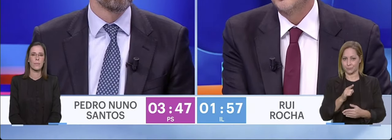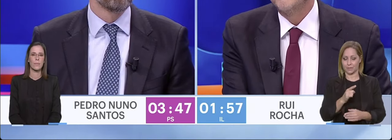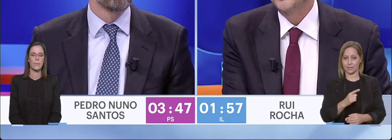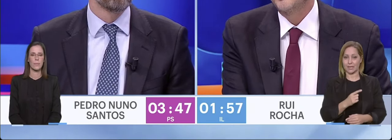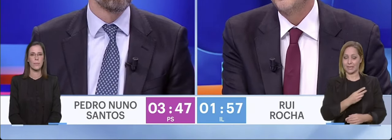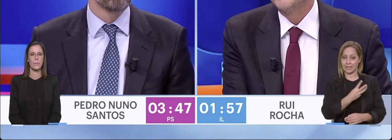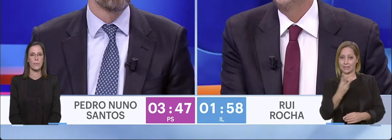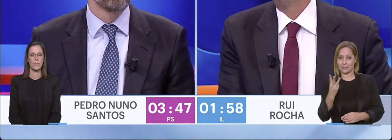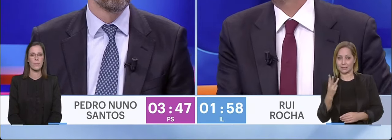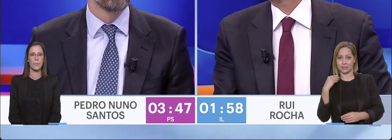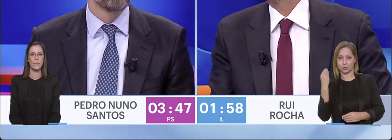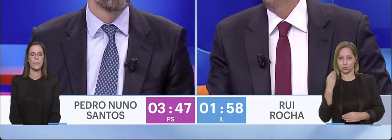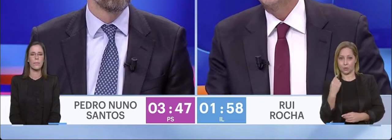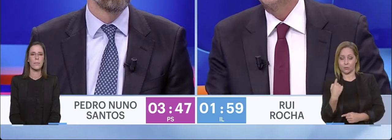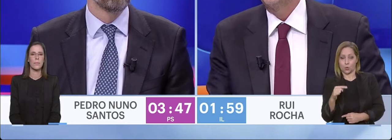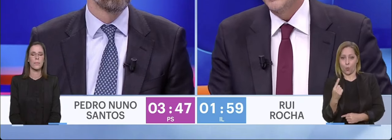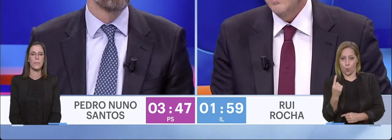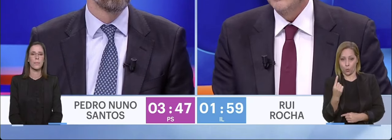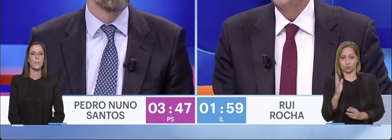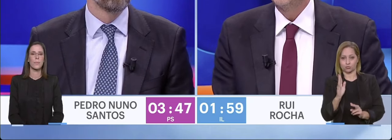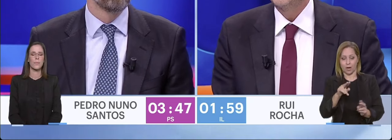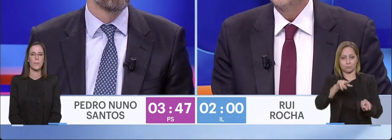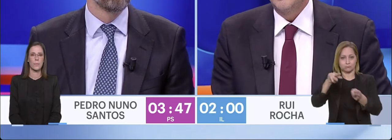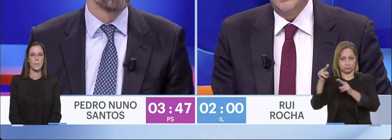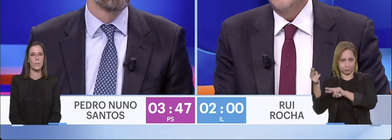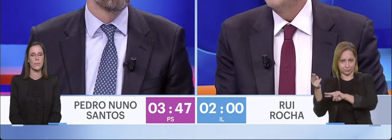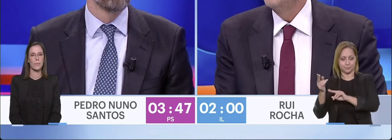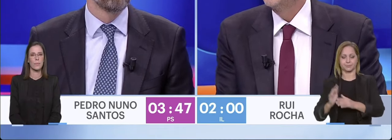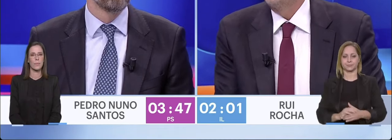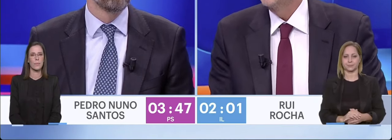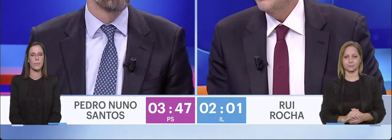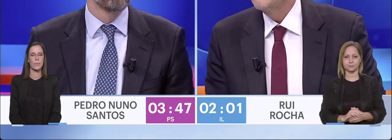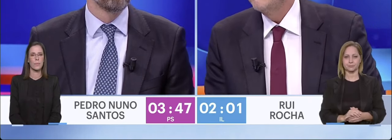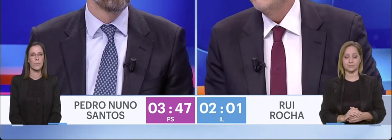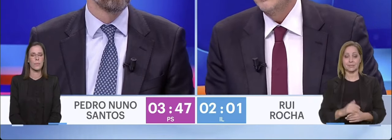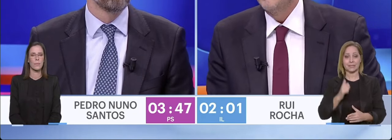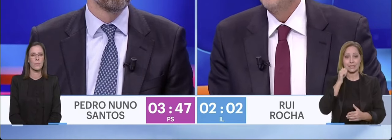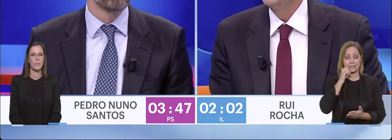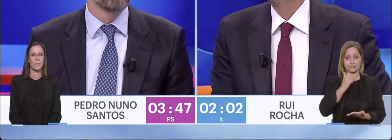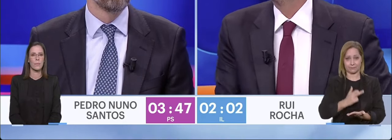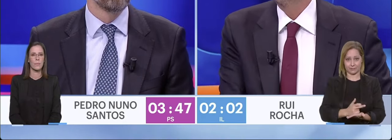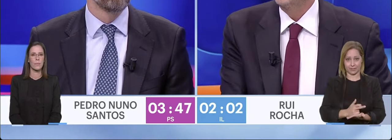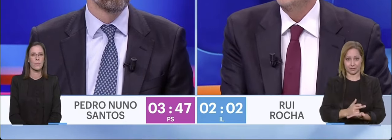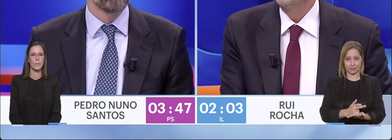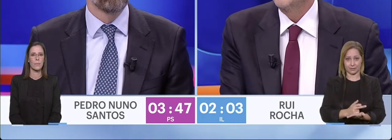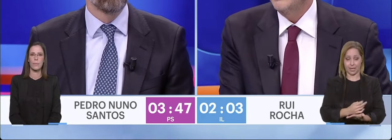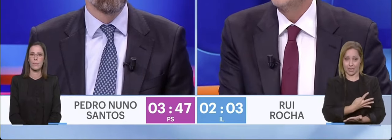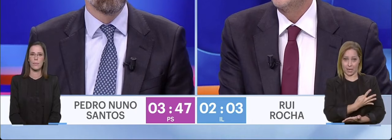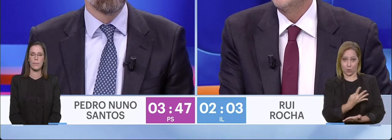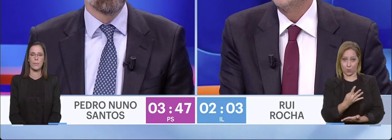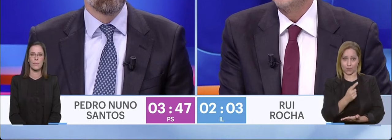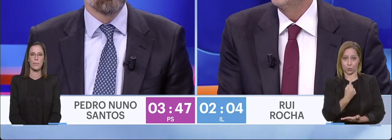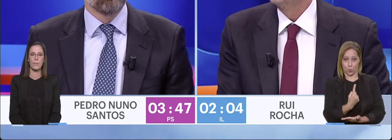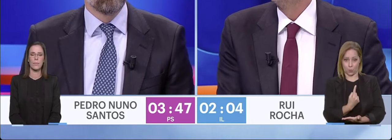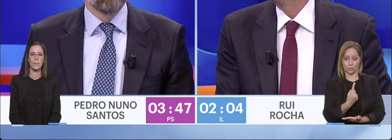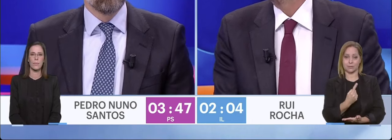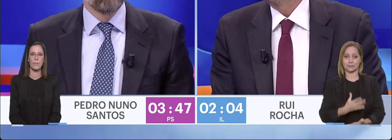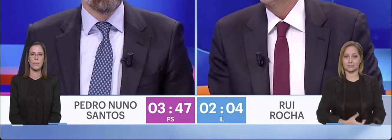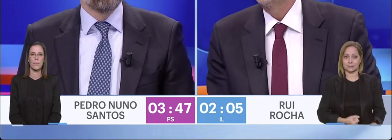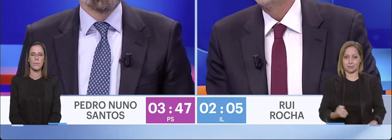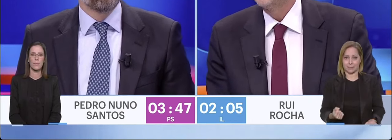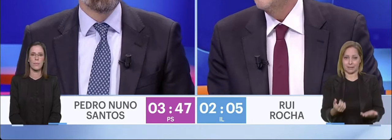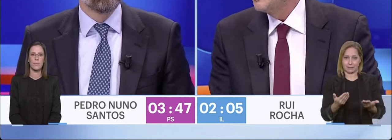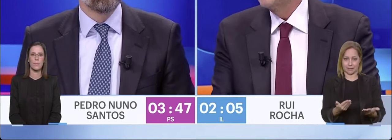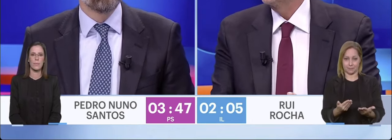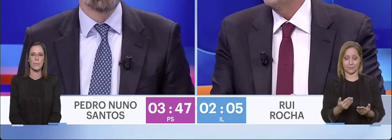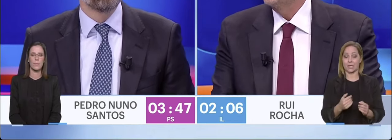três jovens portugueses já emigraram depois os que ficaram um em cada quatro está desempregado dos que